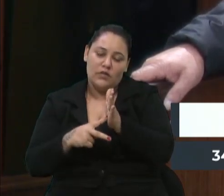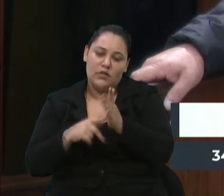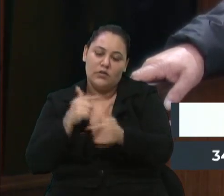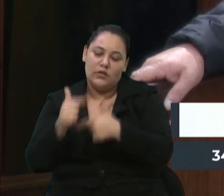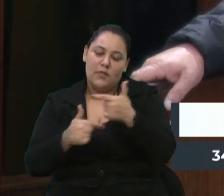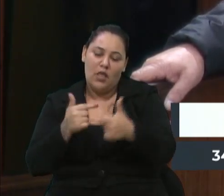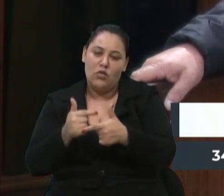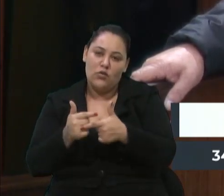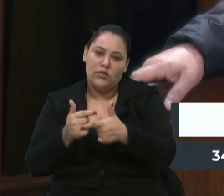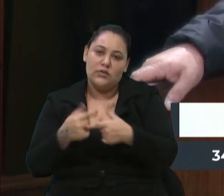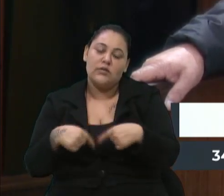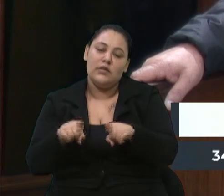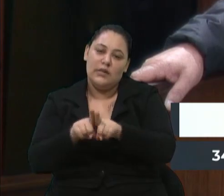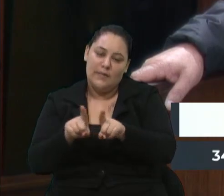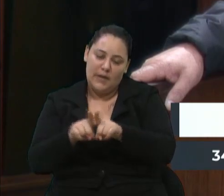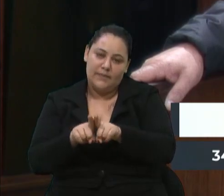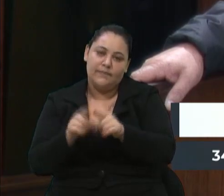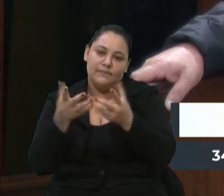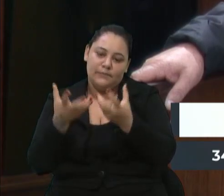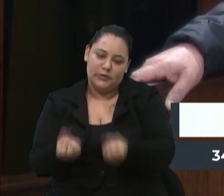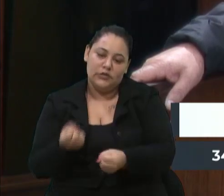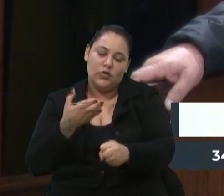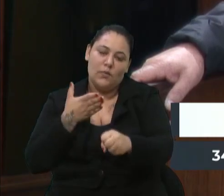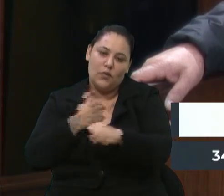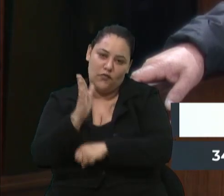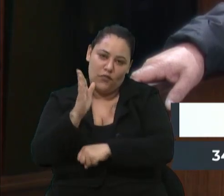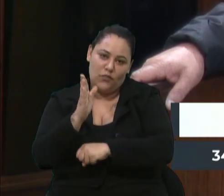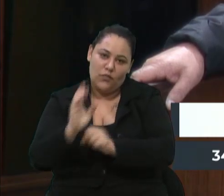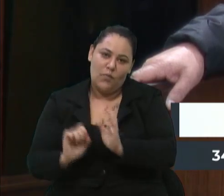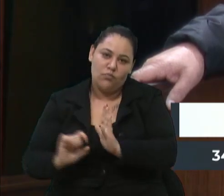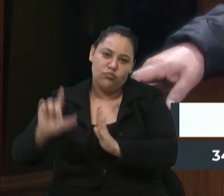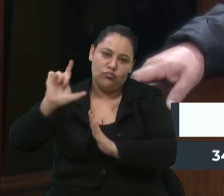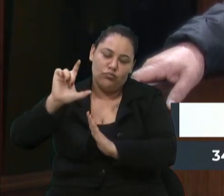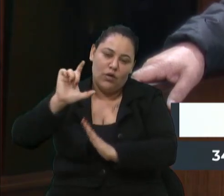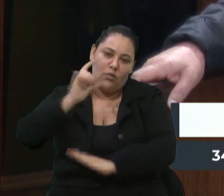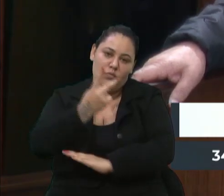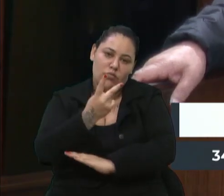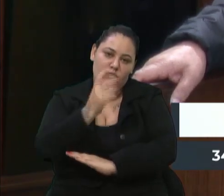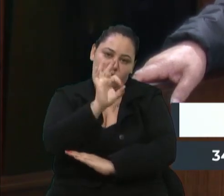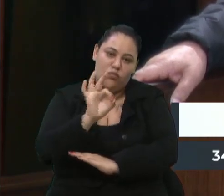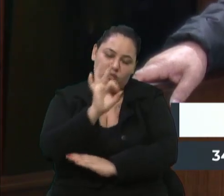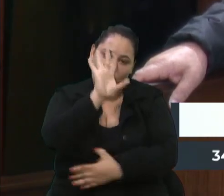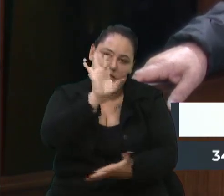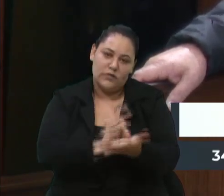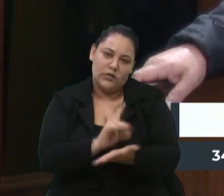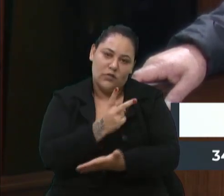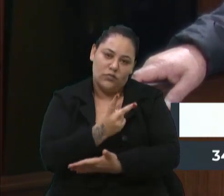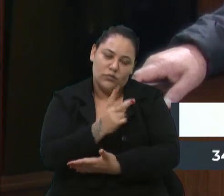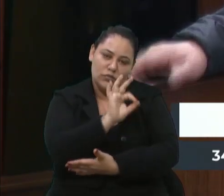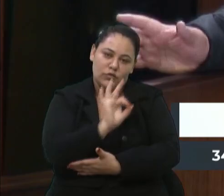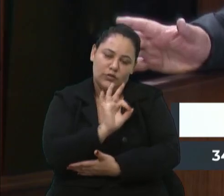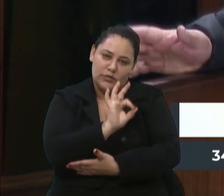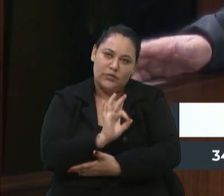Trabalhadores também aprovou esse aumento real de 2%,